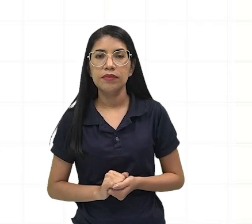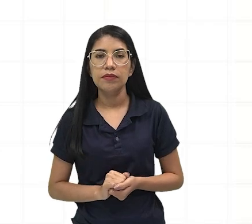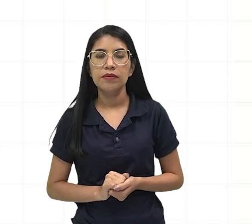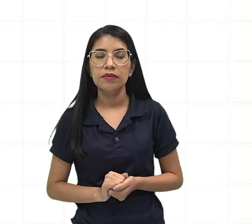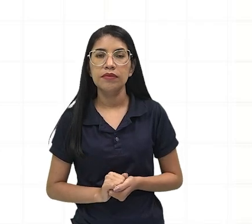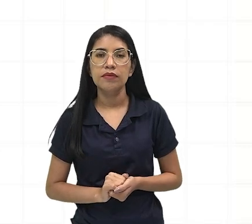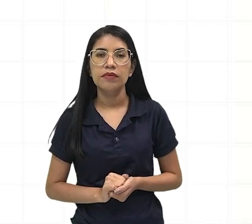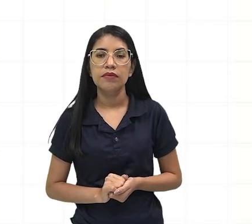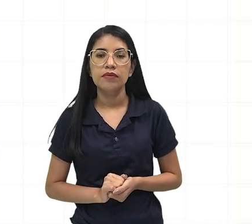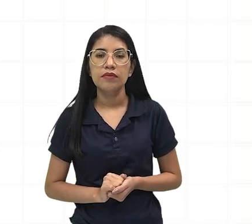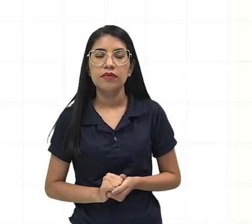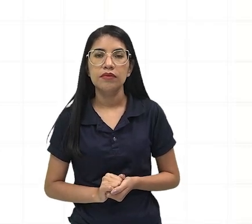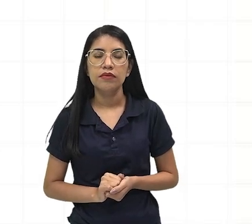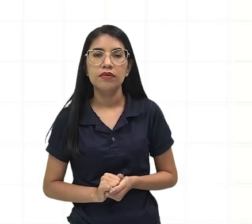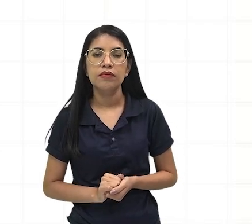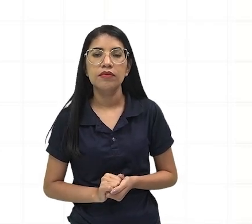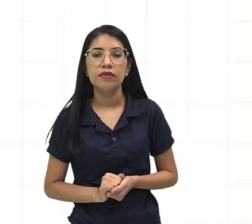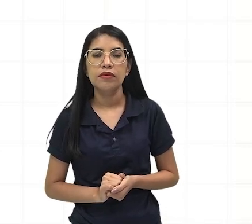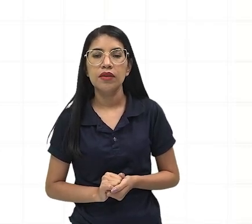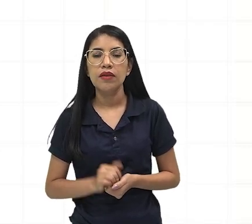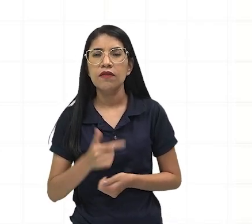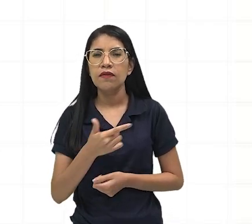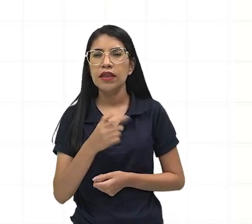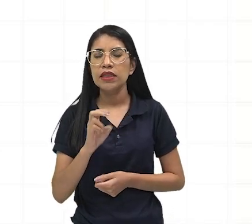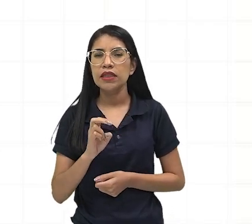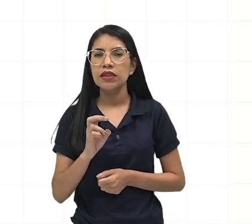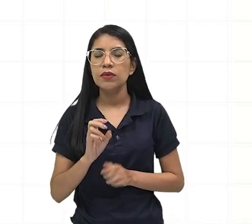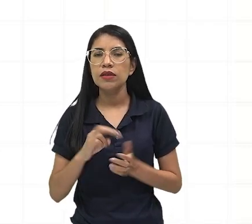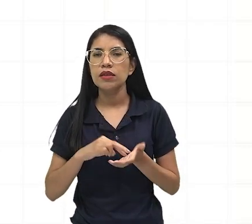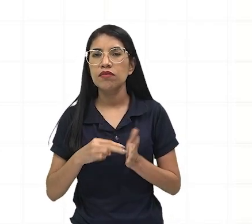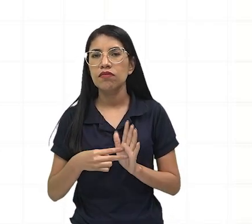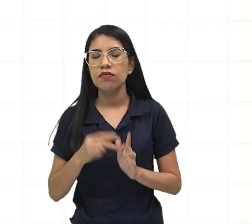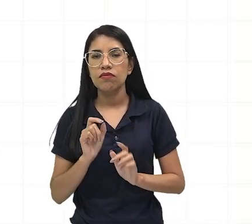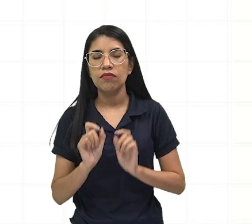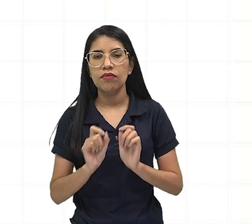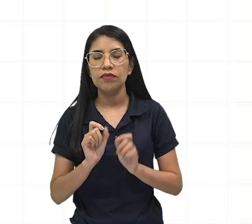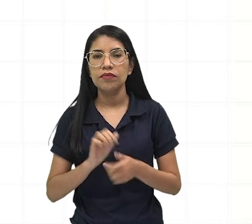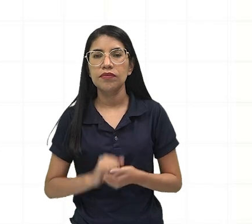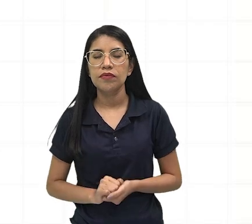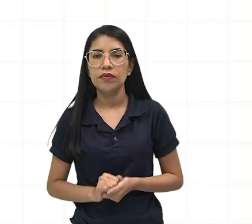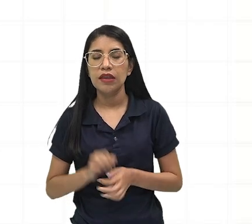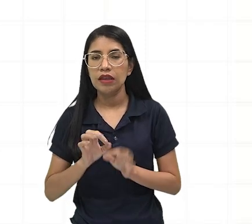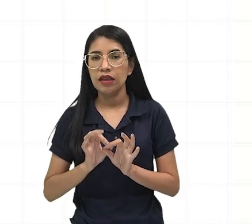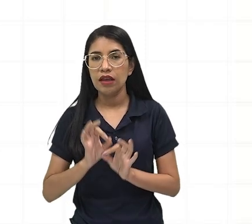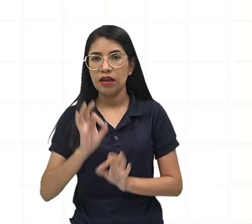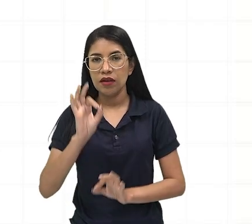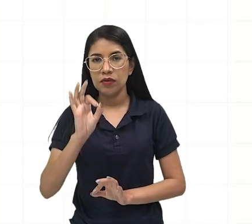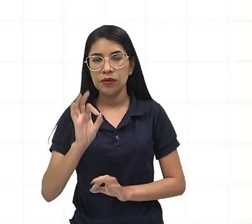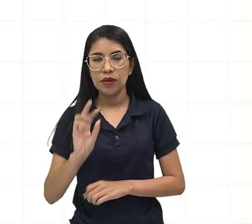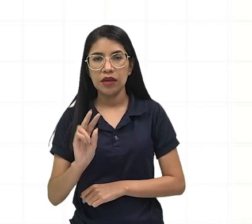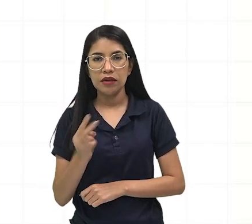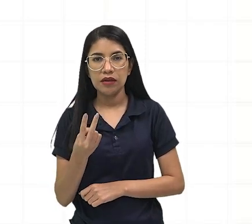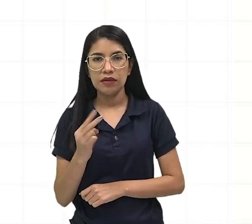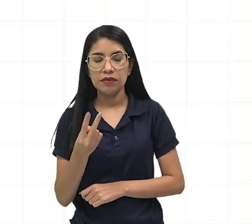que identificar isso. O que é esse 25 aqui? Né? É a altura.